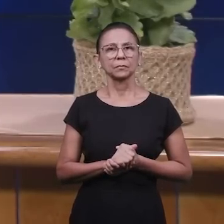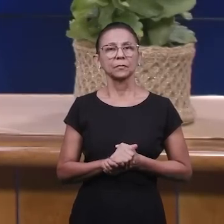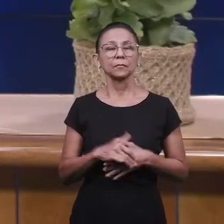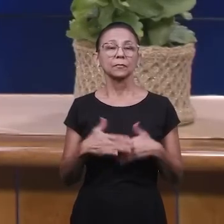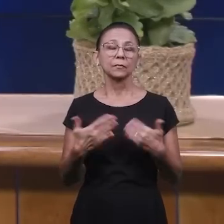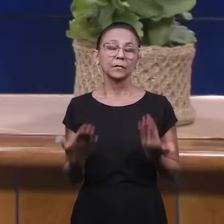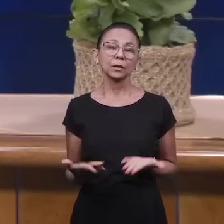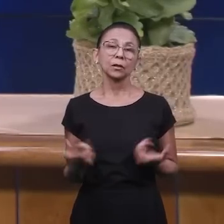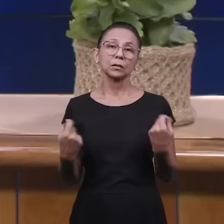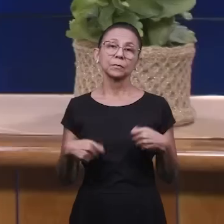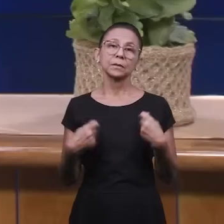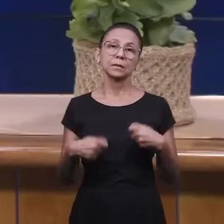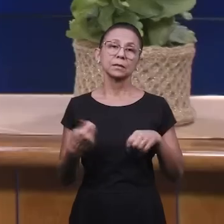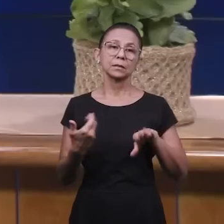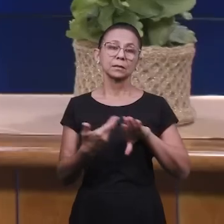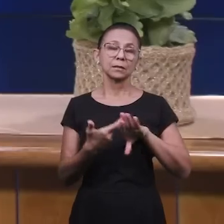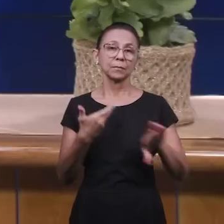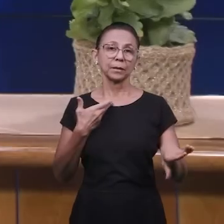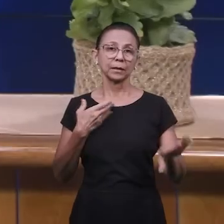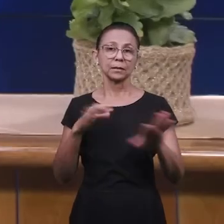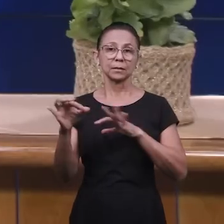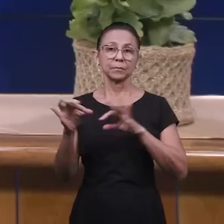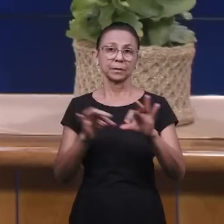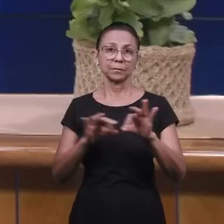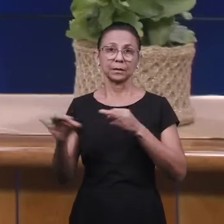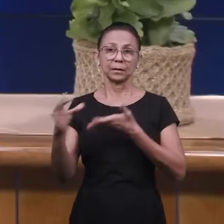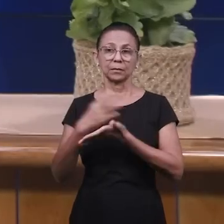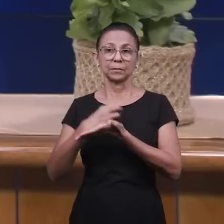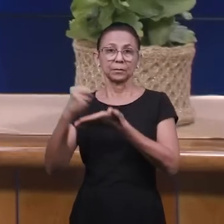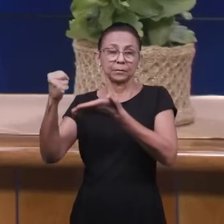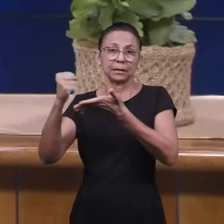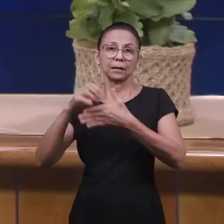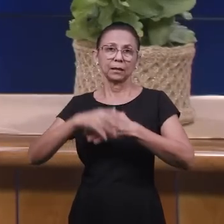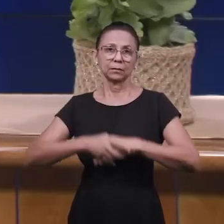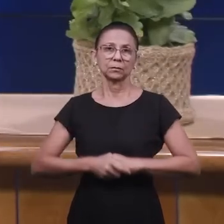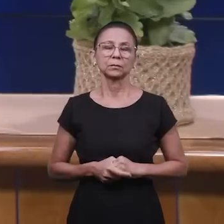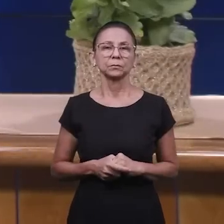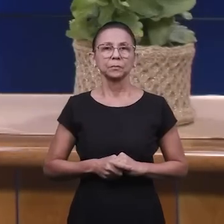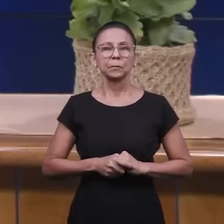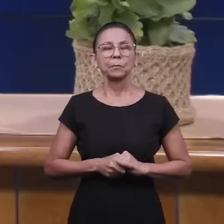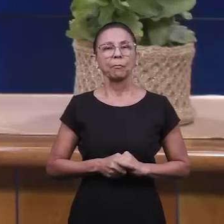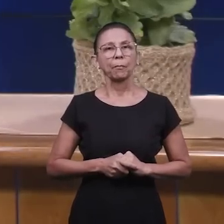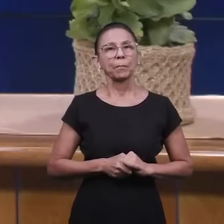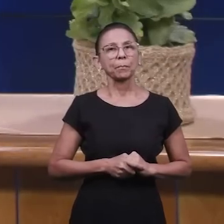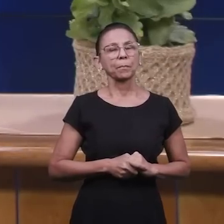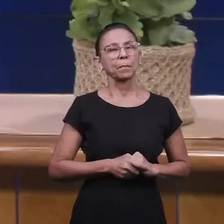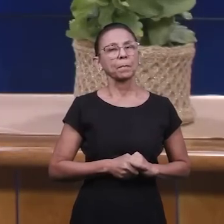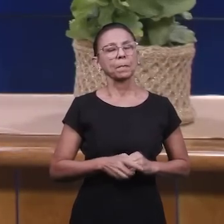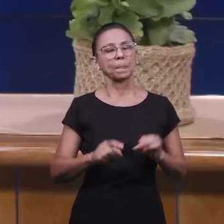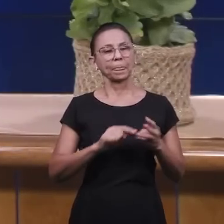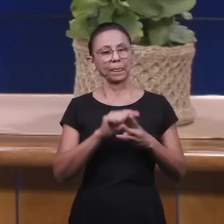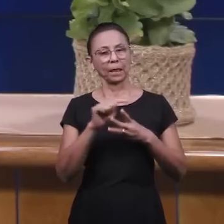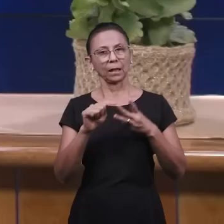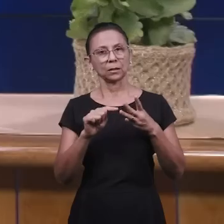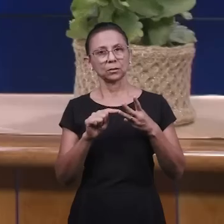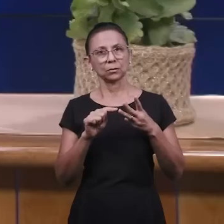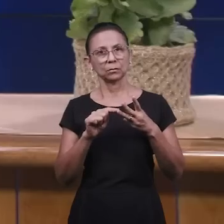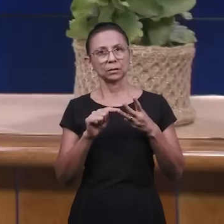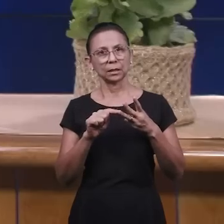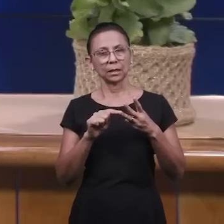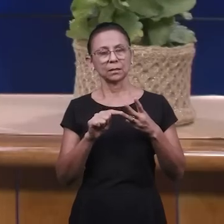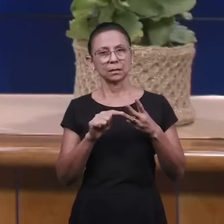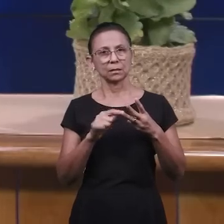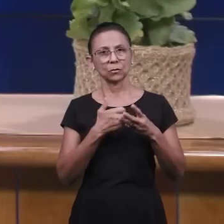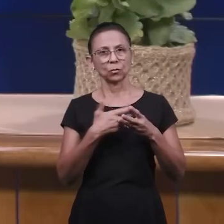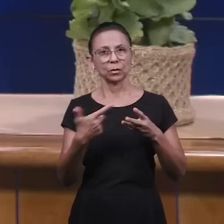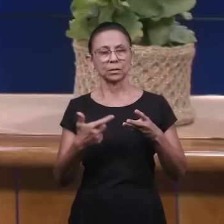esta vida. E a palavra de Deus diz, se nós buscarmos o Senhor para esta vida, nos tornamos as mais miseráveis